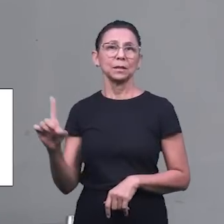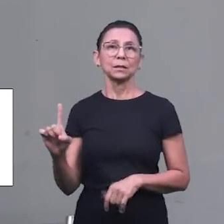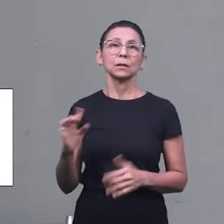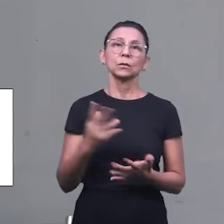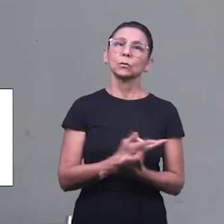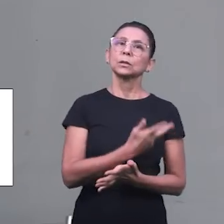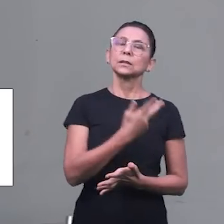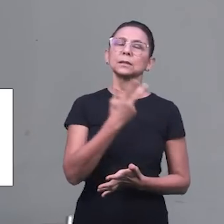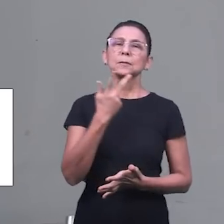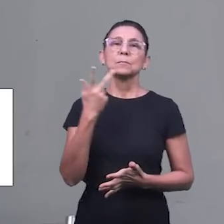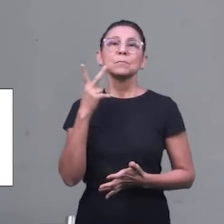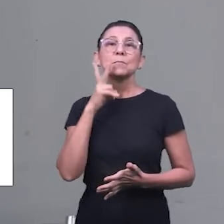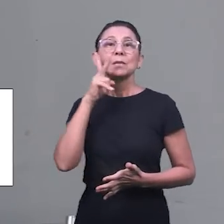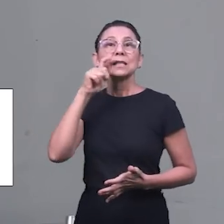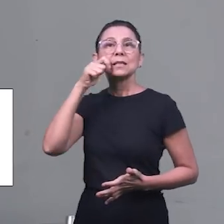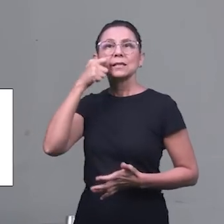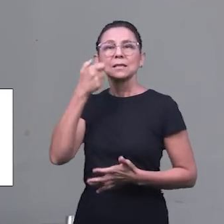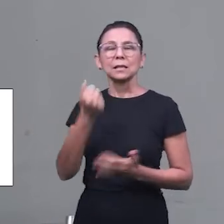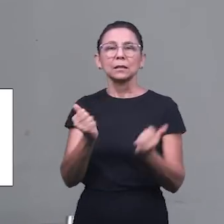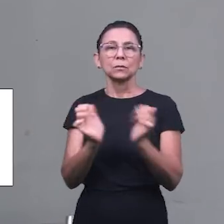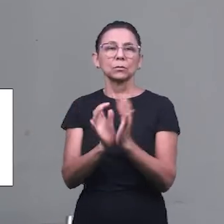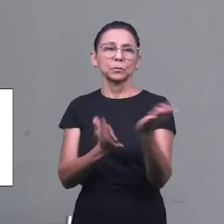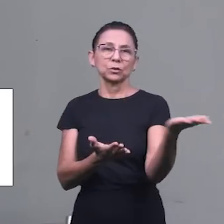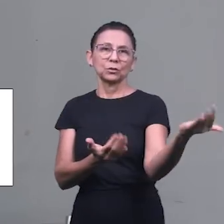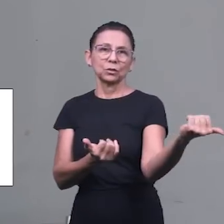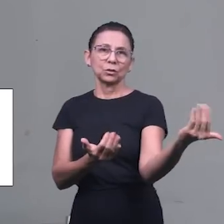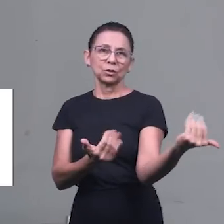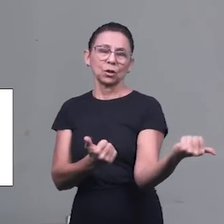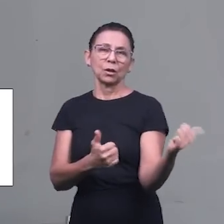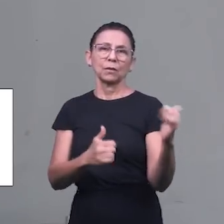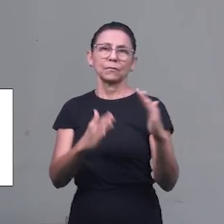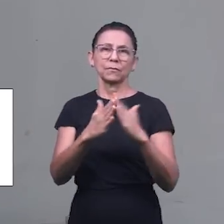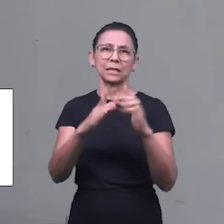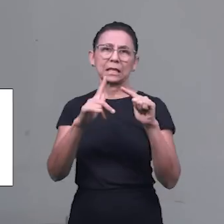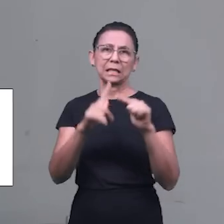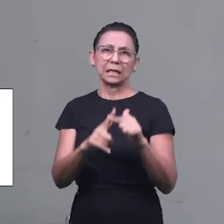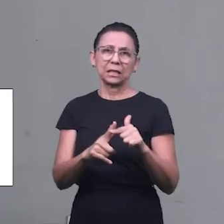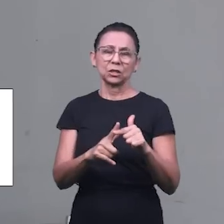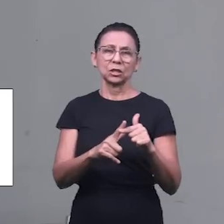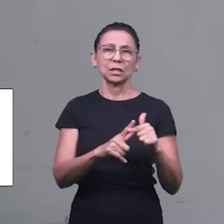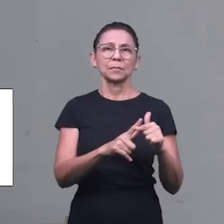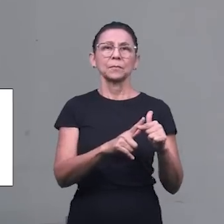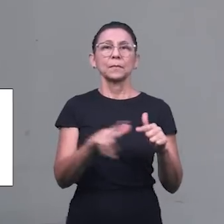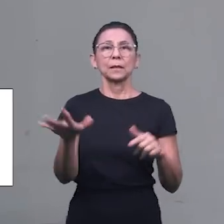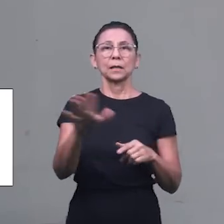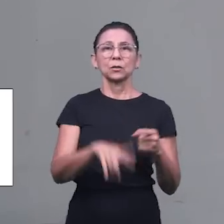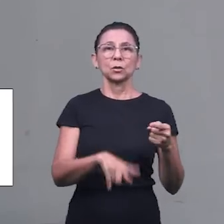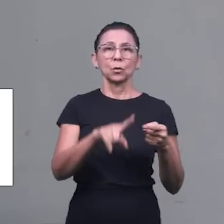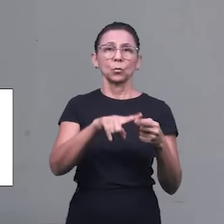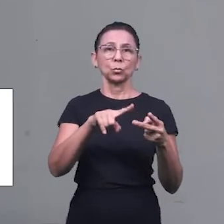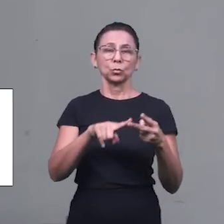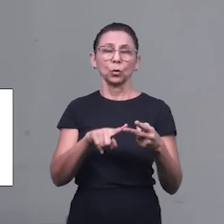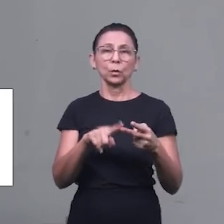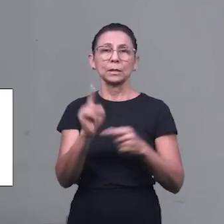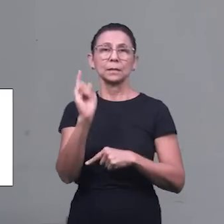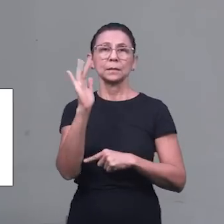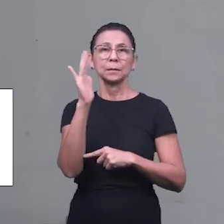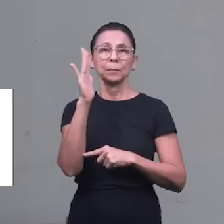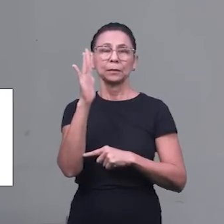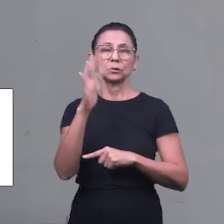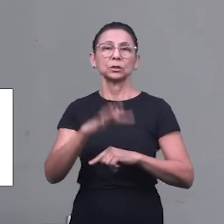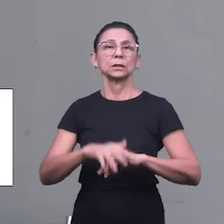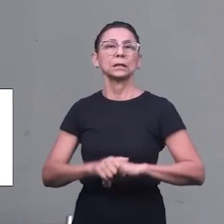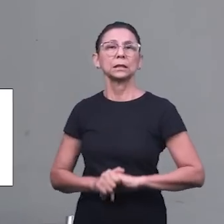E ocorreu uma ceia com os jovens das igrejas da região 1 e 2 de Ipatinga. E houve